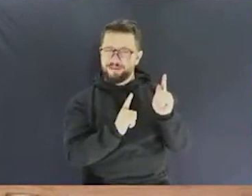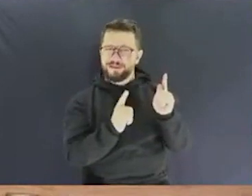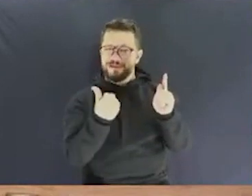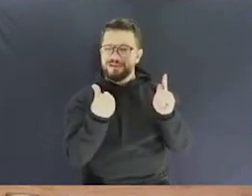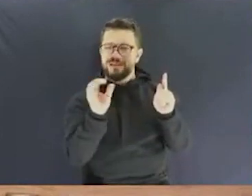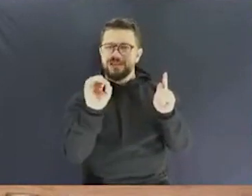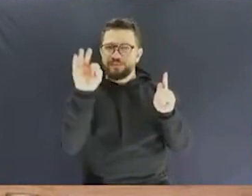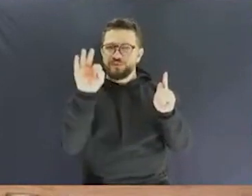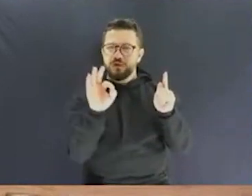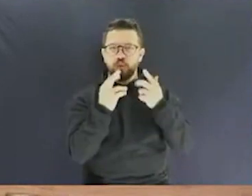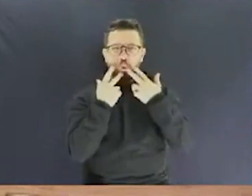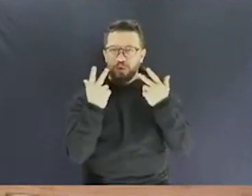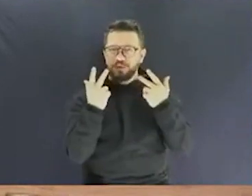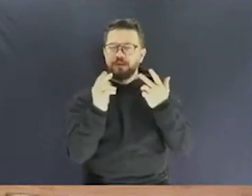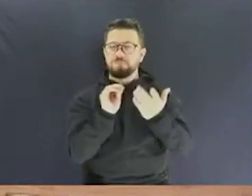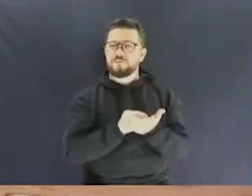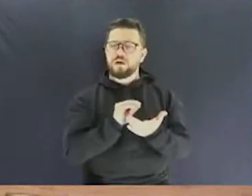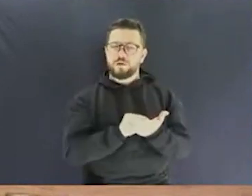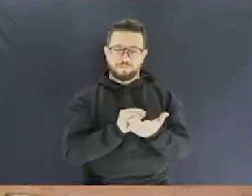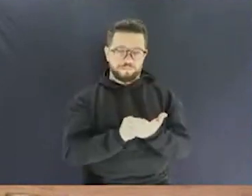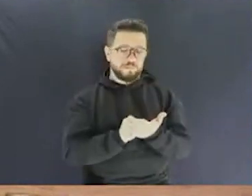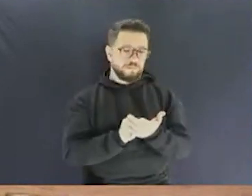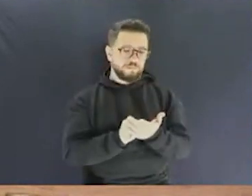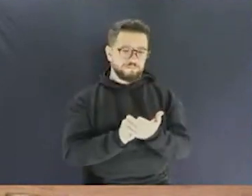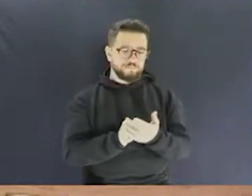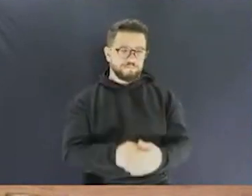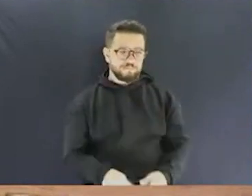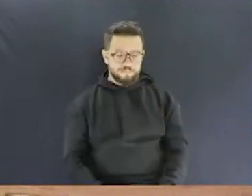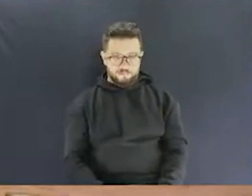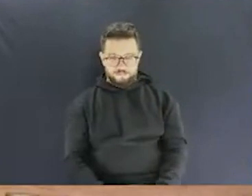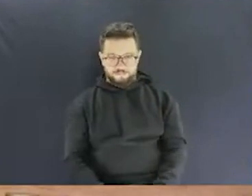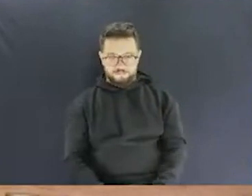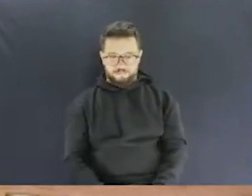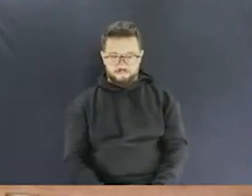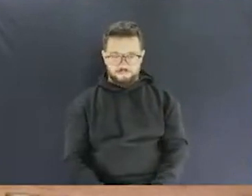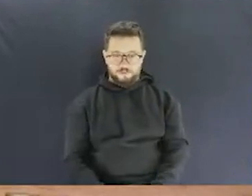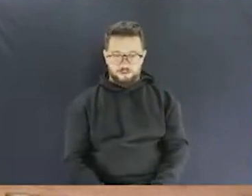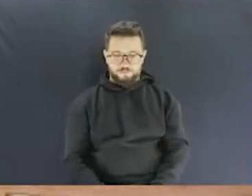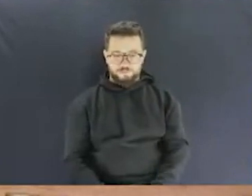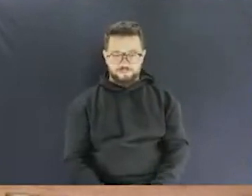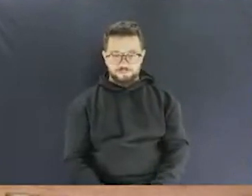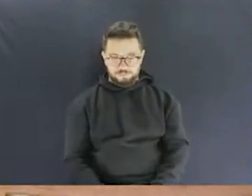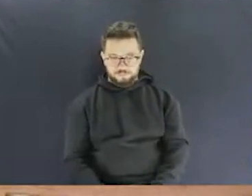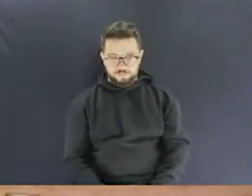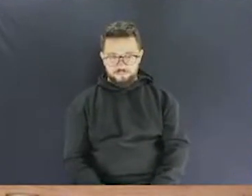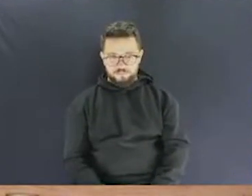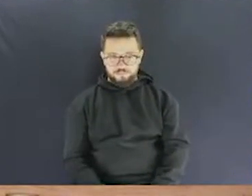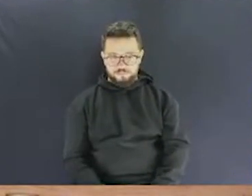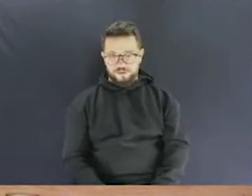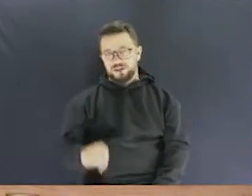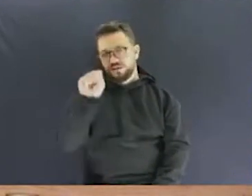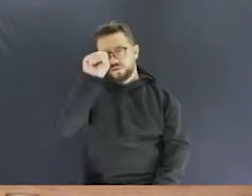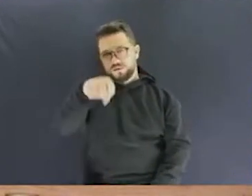vezes, em alguns produtos, alguns projetos ali, que ainda falta entregar. Né, mas é importante